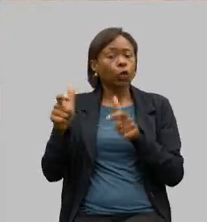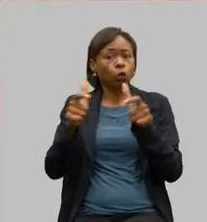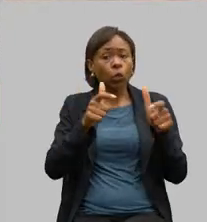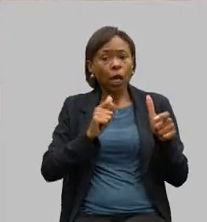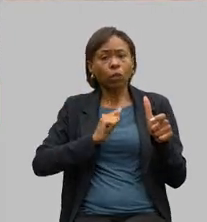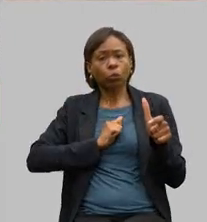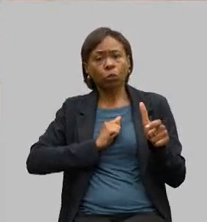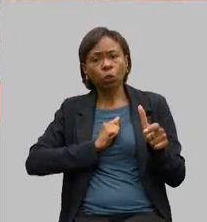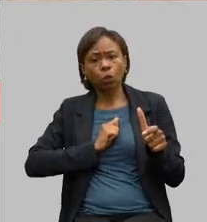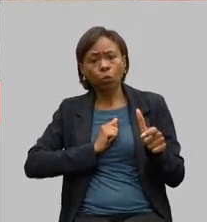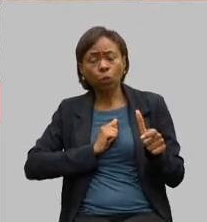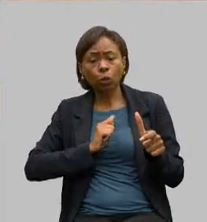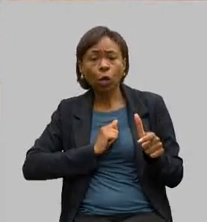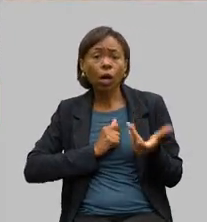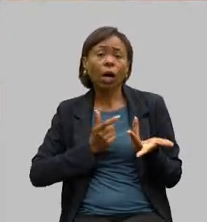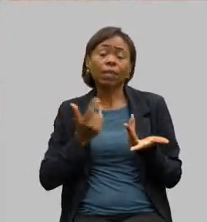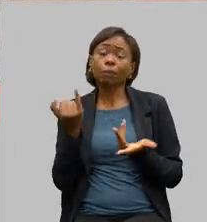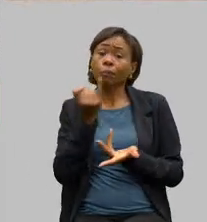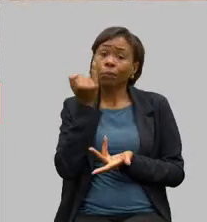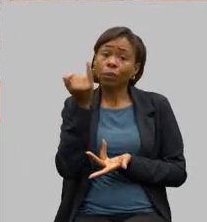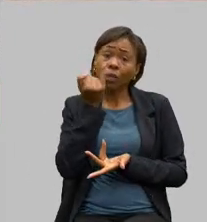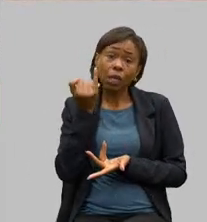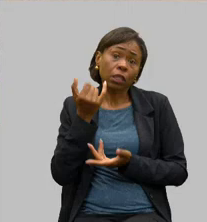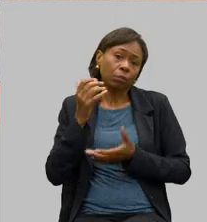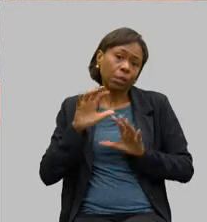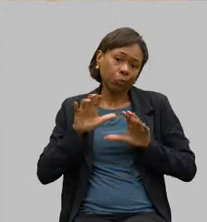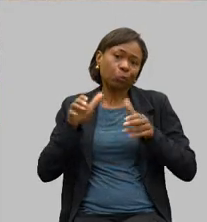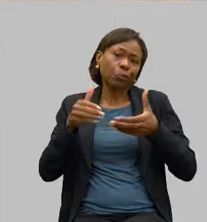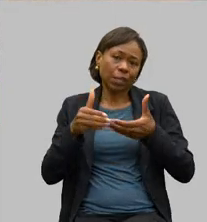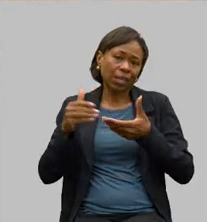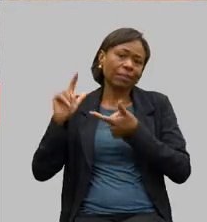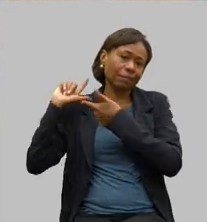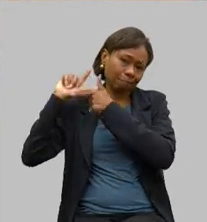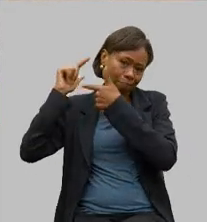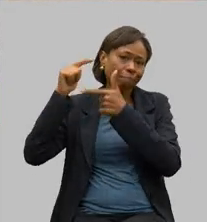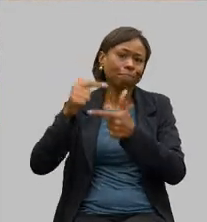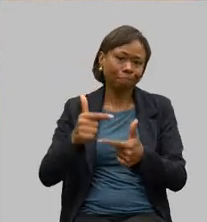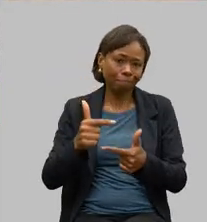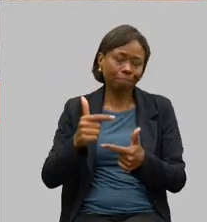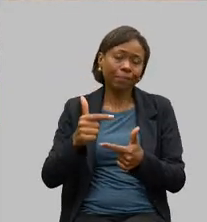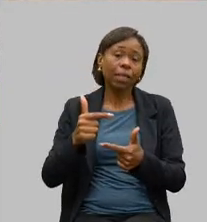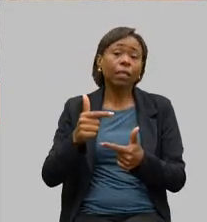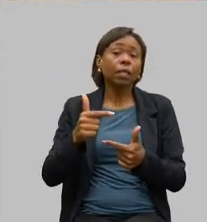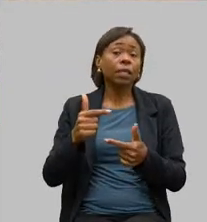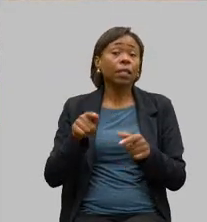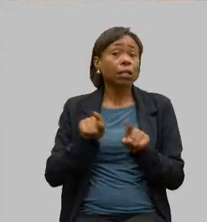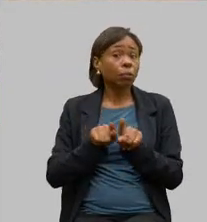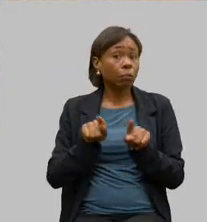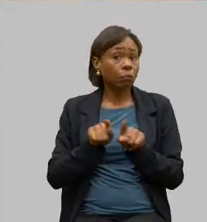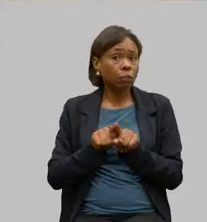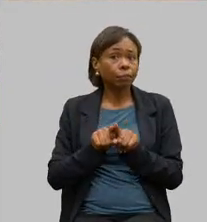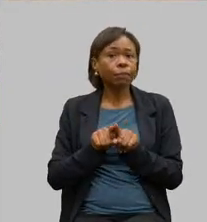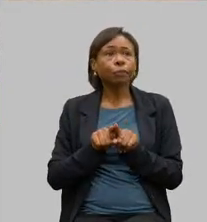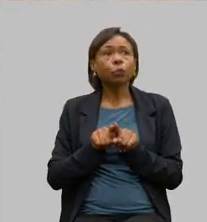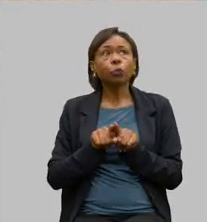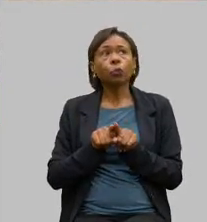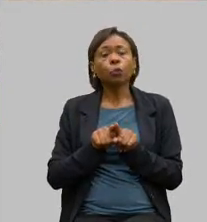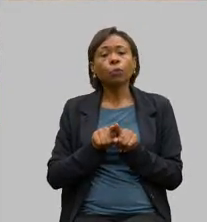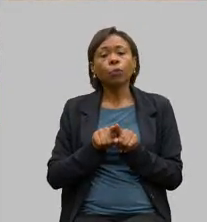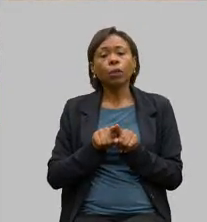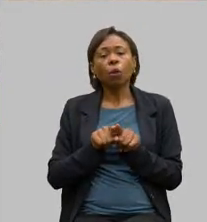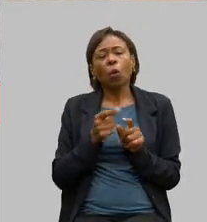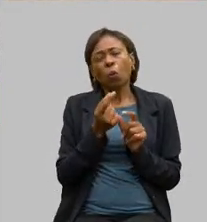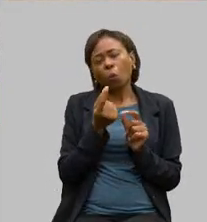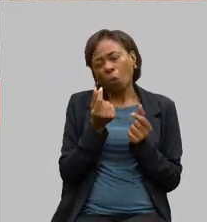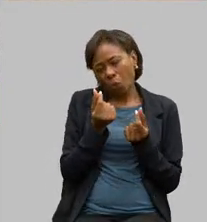comunidades tradicionais então a gente tá falando que nós estamos conseguir adentrar também dentro da estrutura com poucas emendas Mas